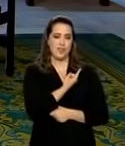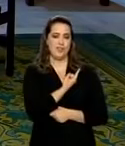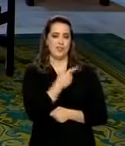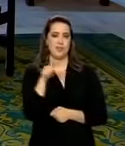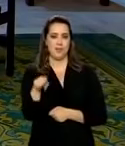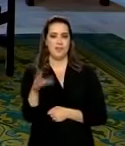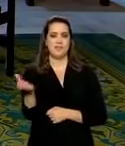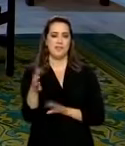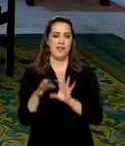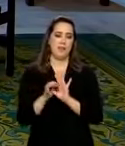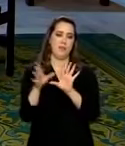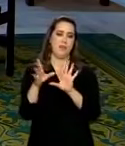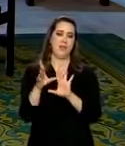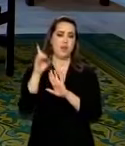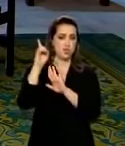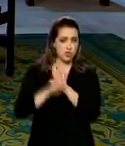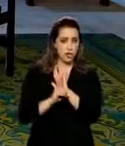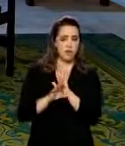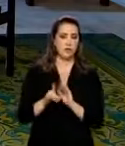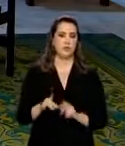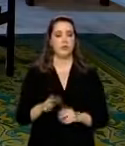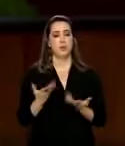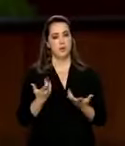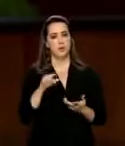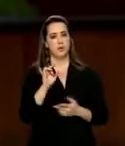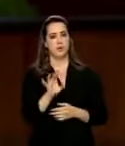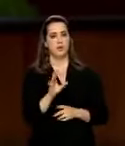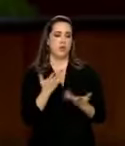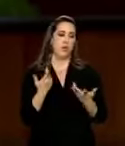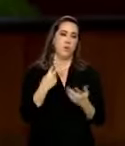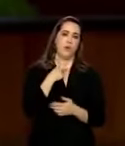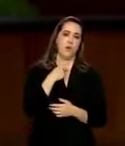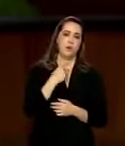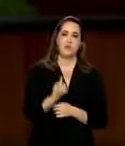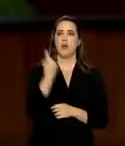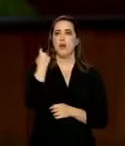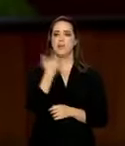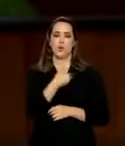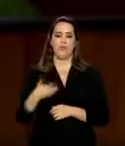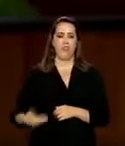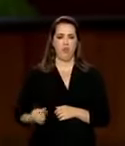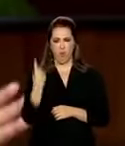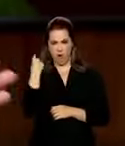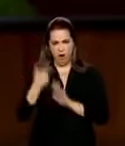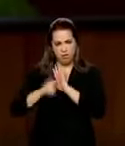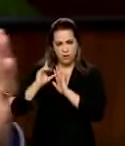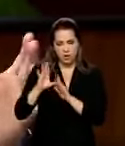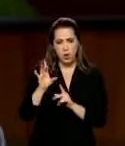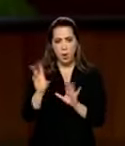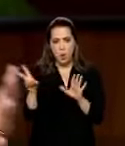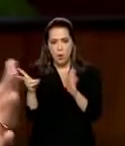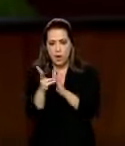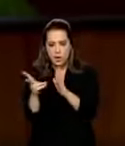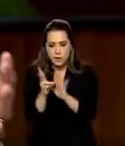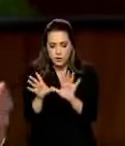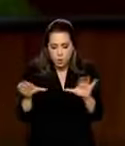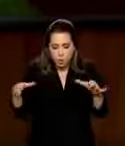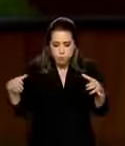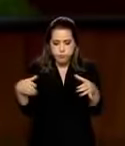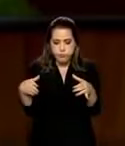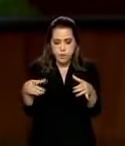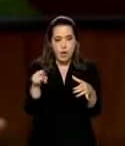querem a liberdade, querem a dignidade. Você só dá por aí. Não fazer como os governos anteriores sempre fizeram, manter o índio num espaço